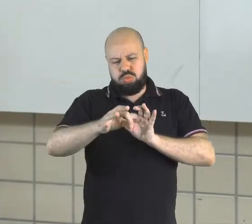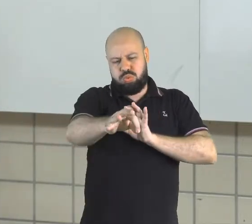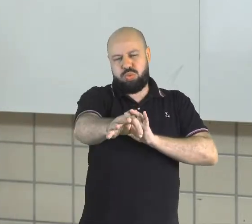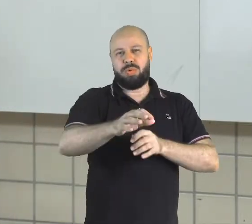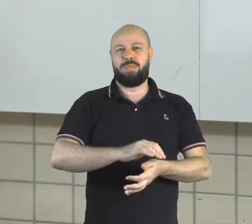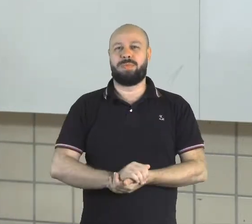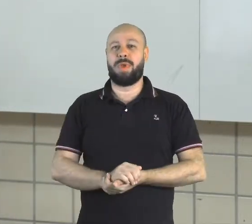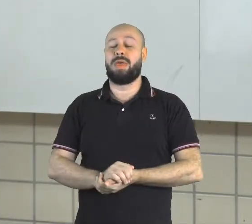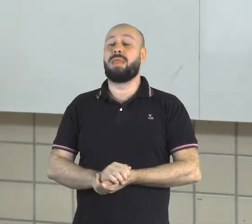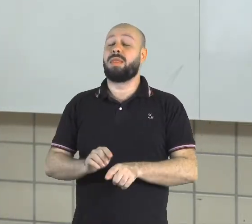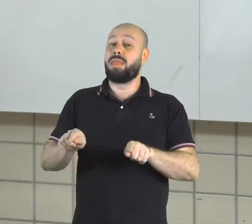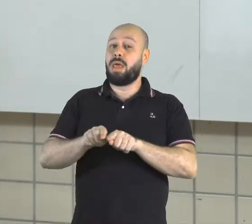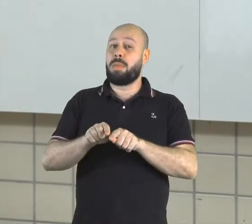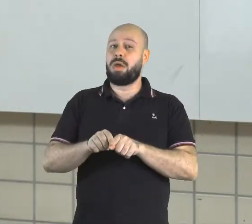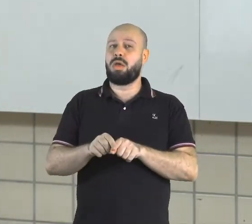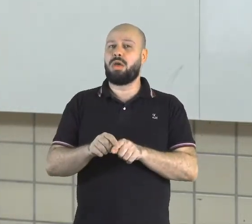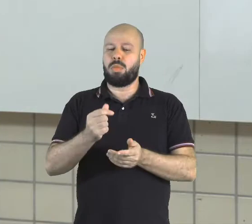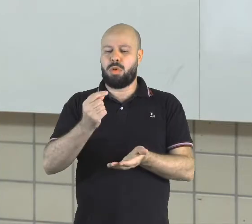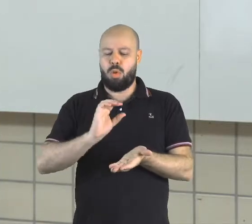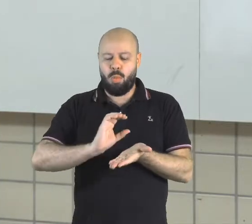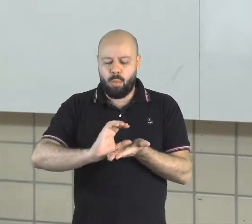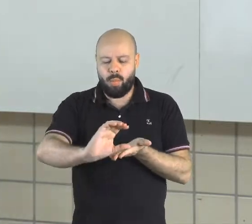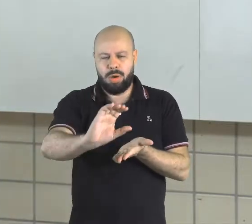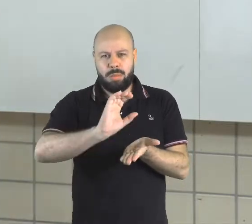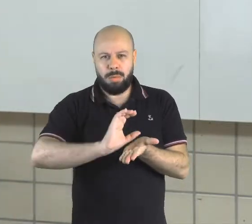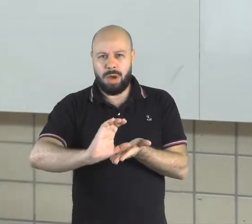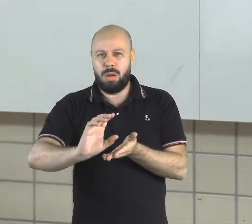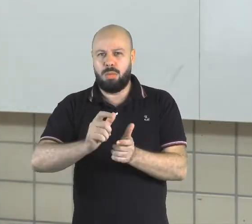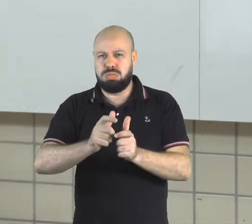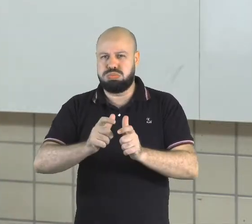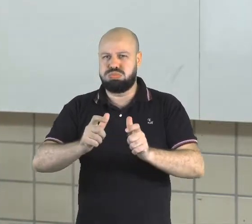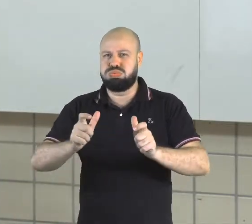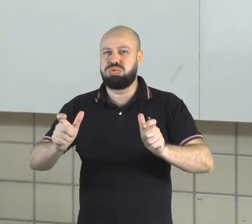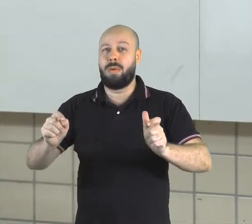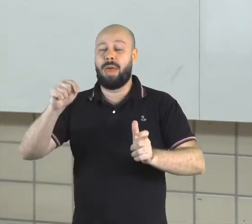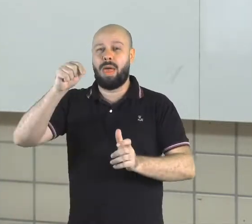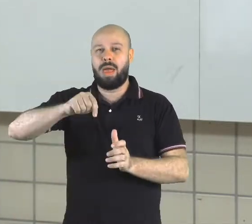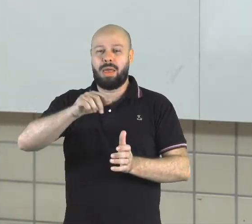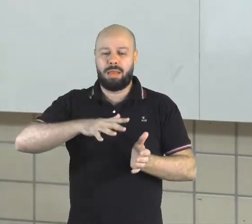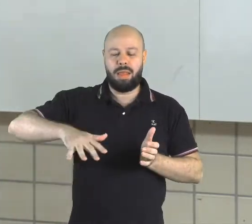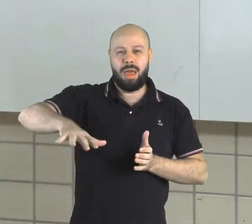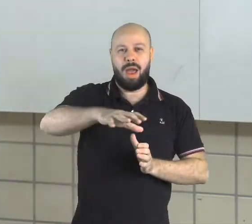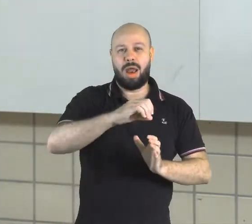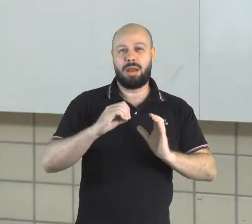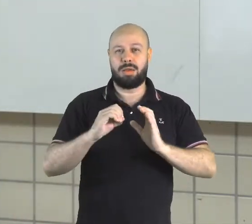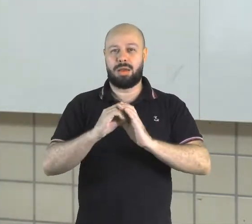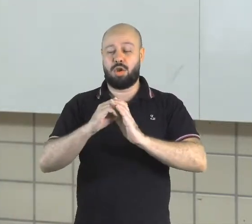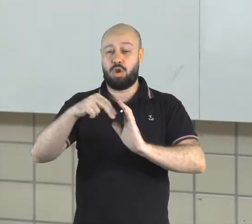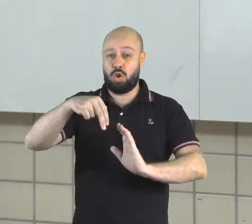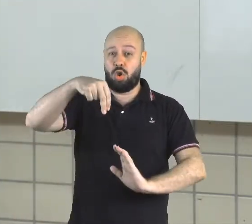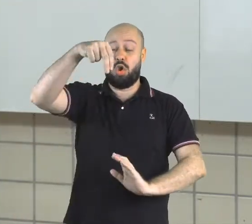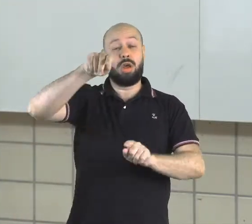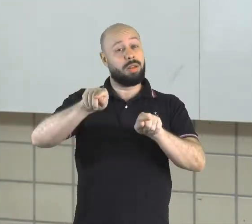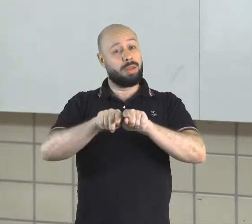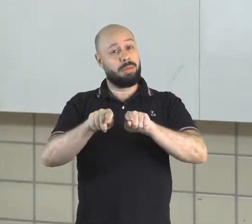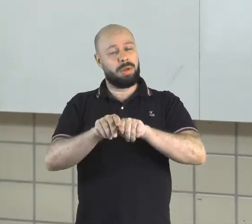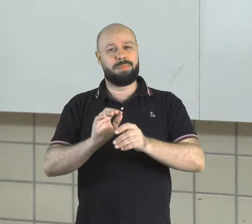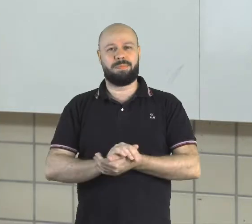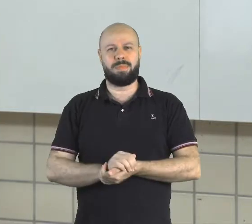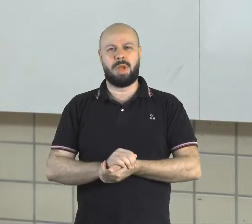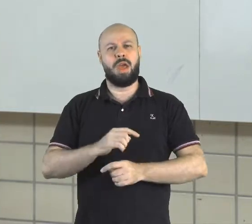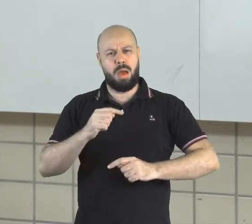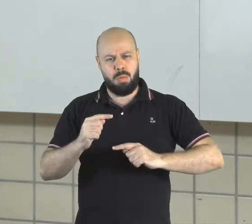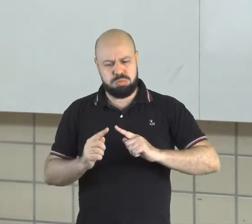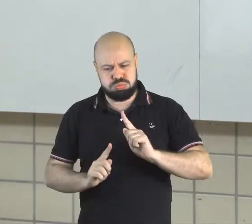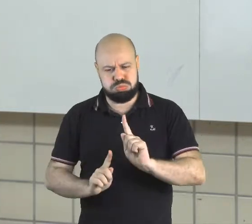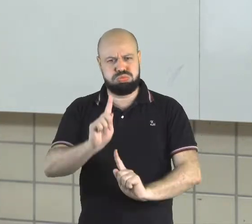os investimentos que começaram a se expandir para o centro-oeste e para o centro-norte do país foram em grande escala,